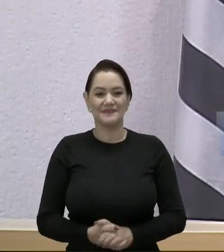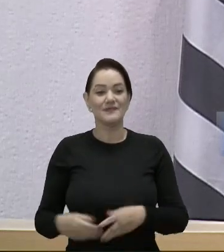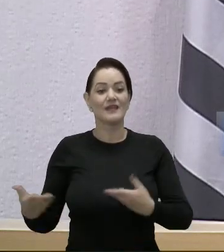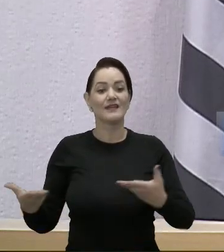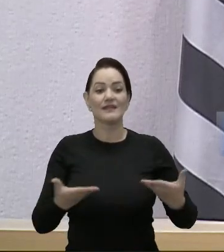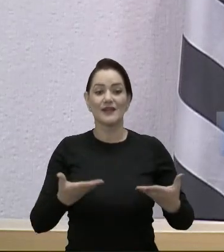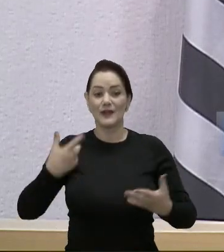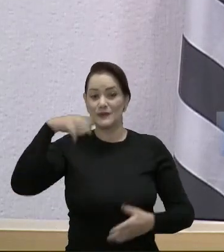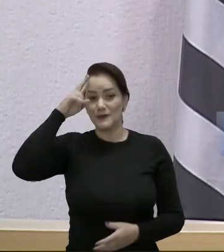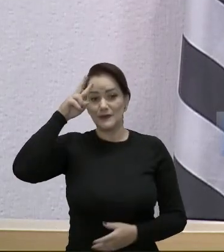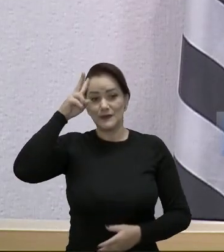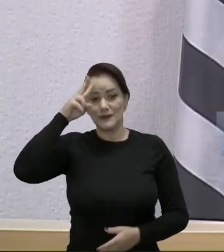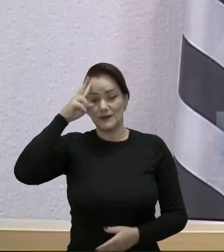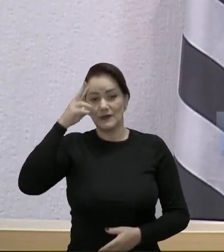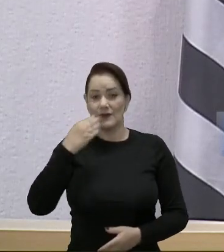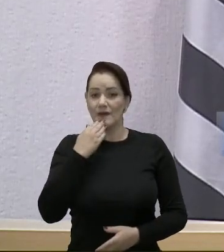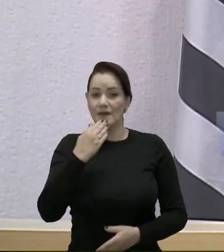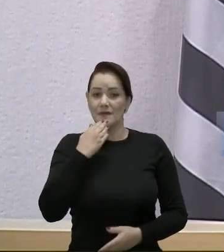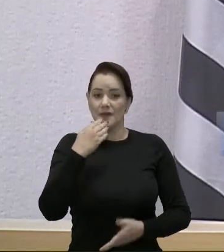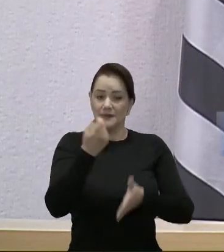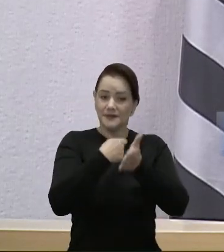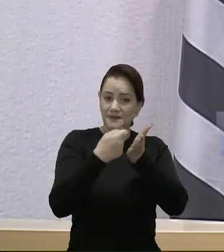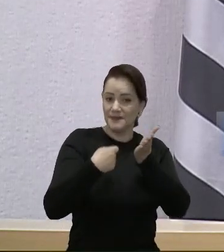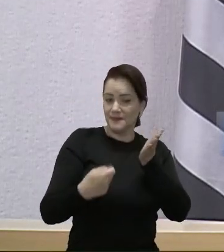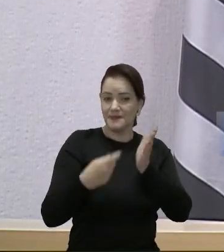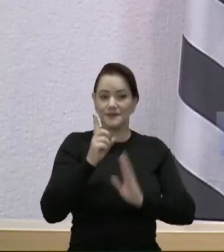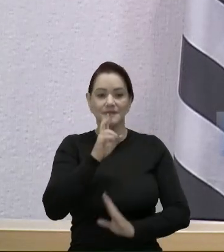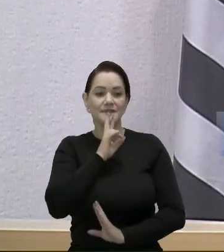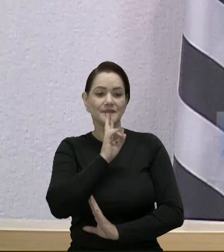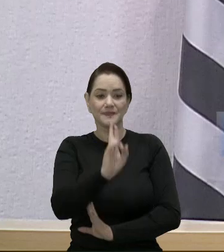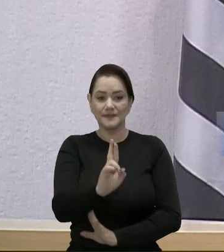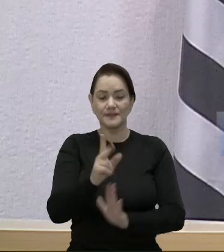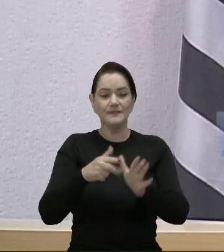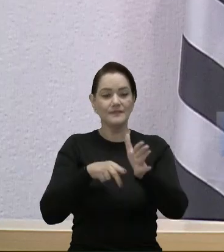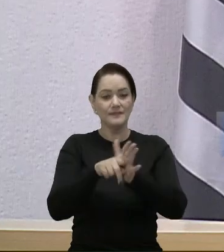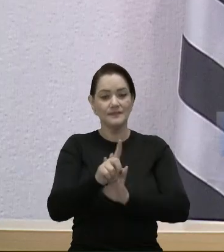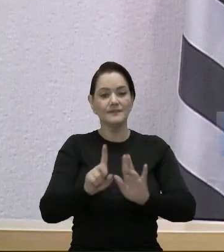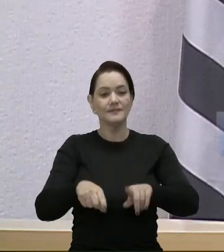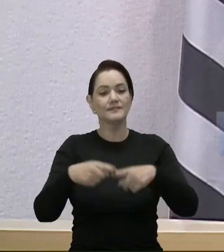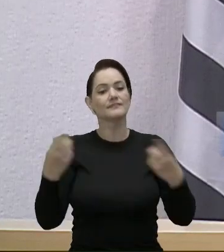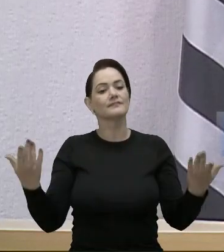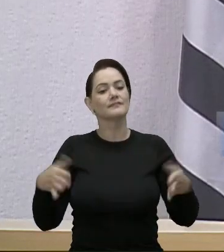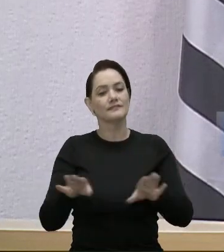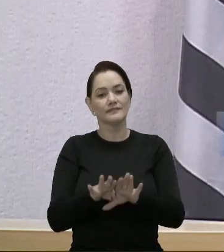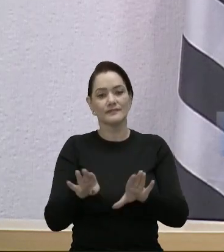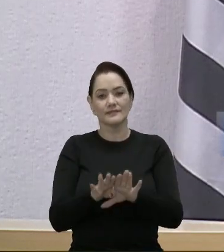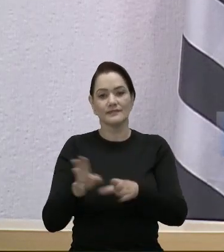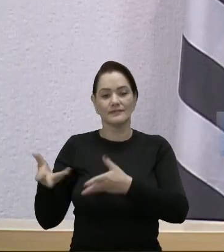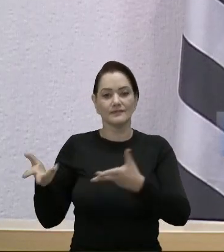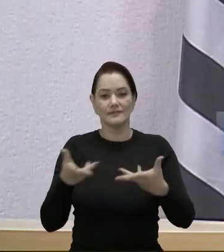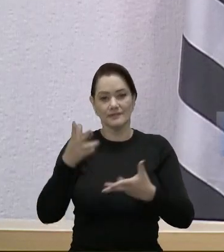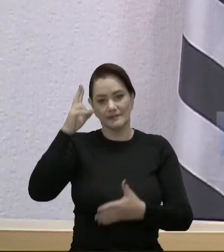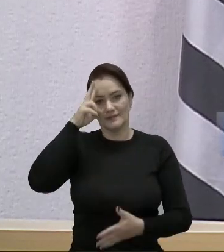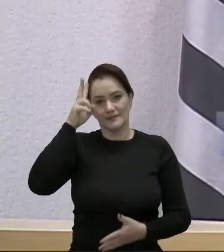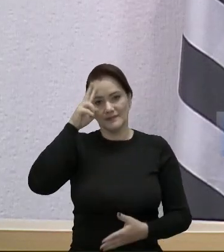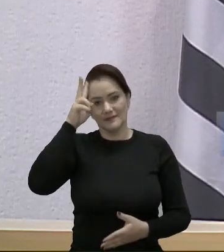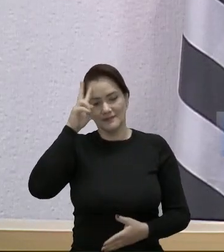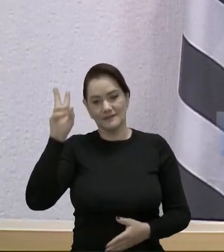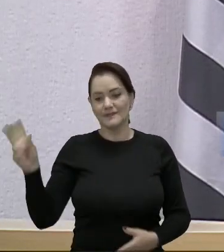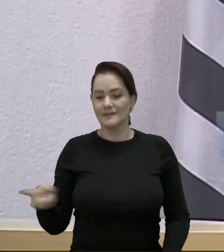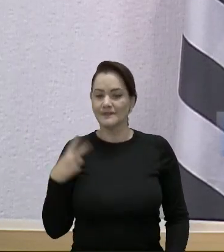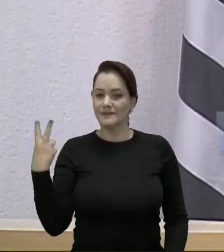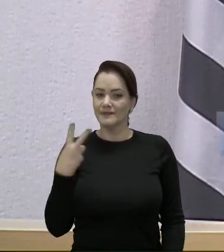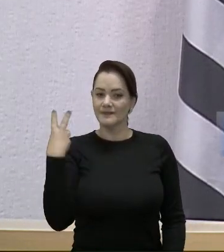um histórico, pede para escrever um, não somente responder aquele questionário, mas trazer um histórico para